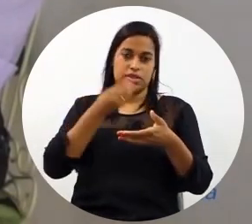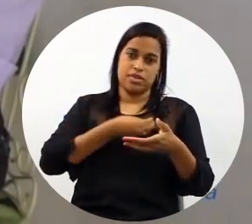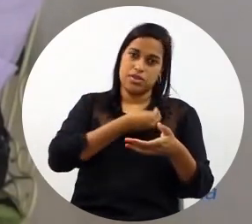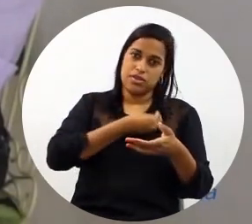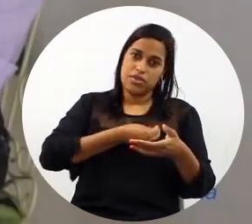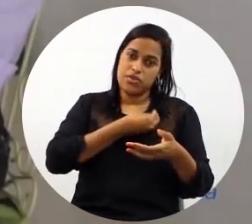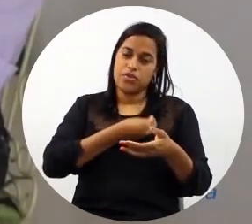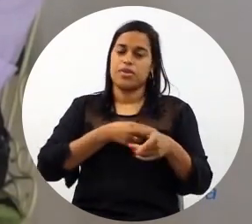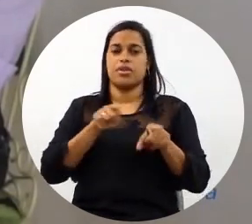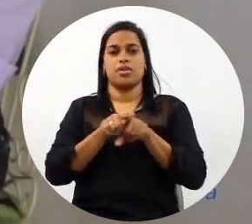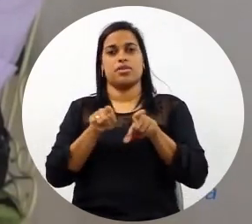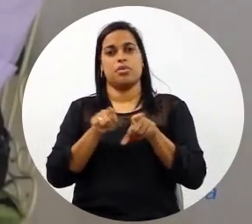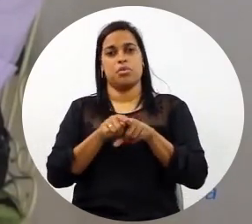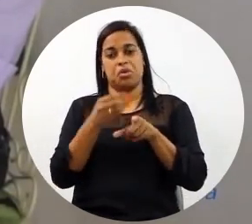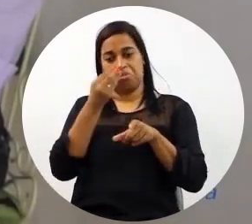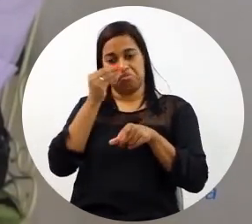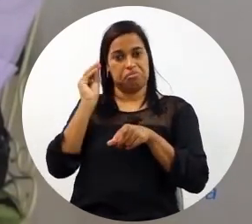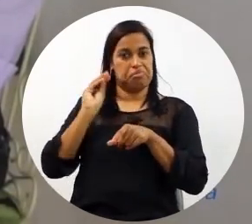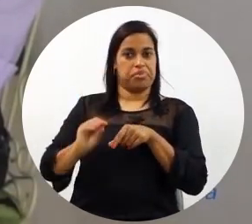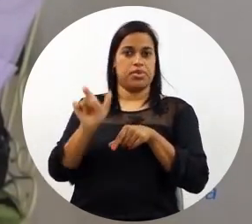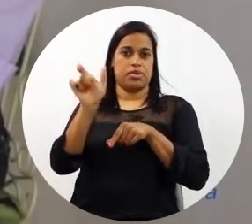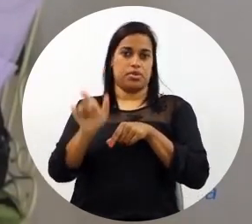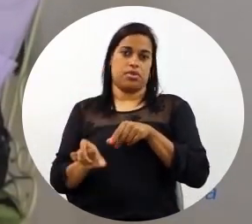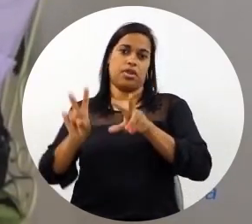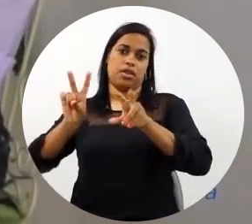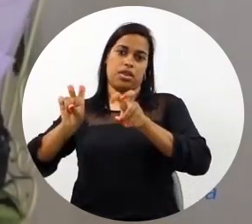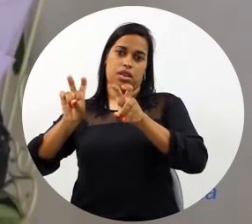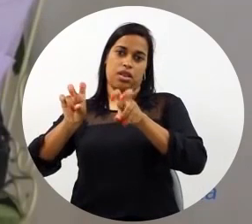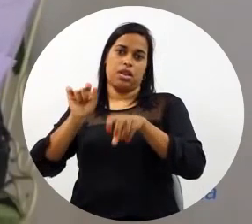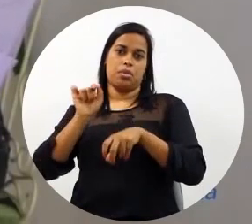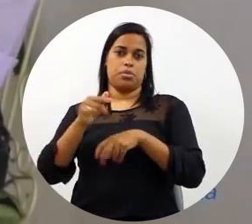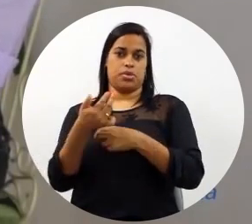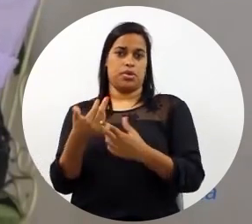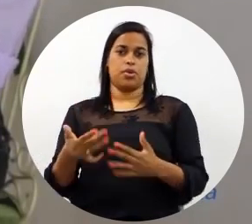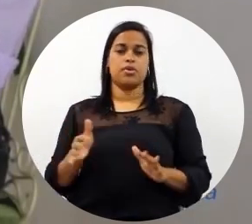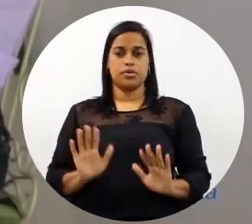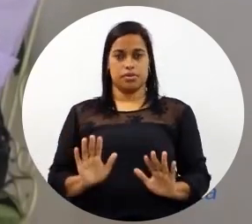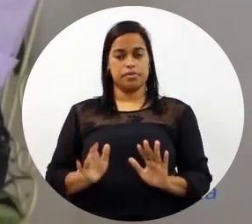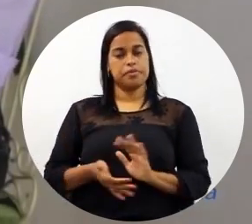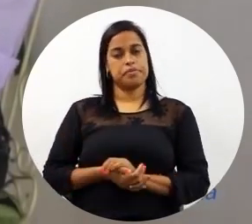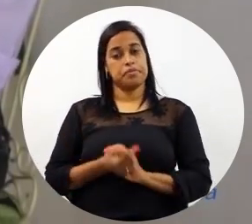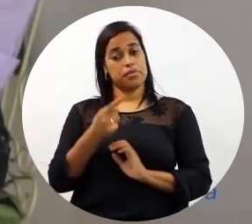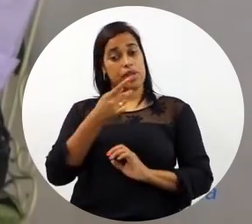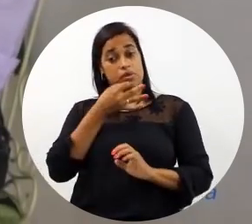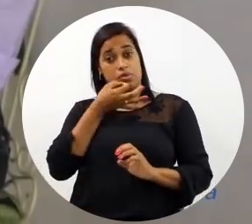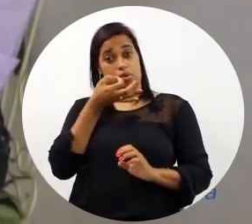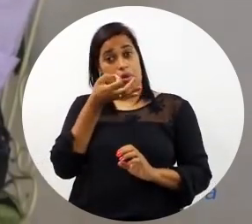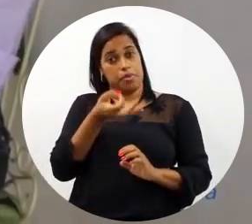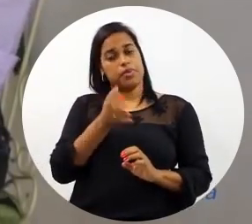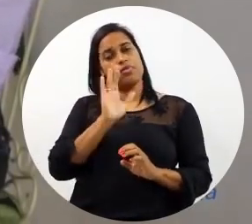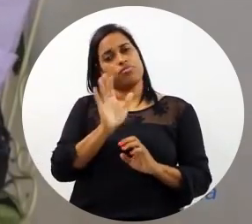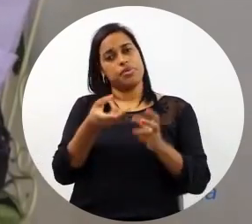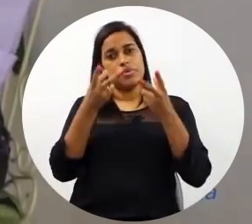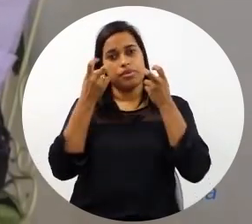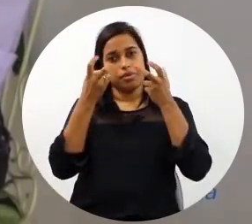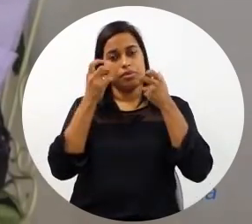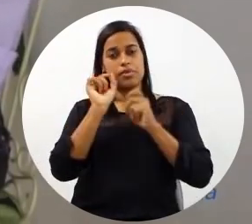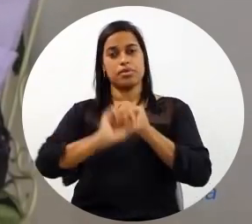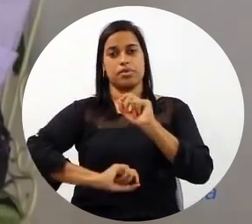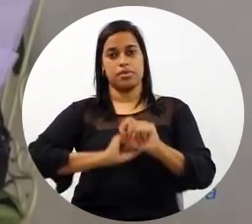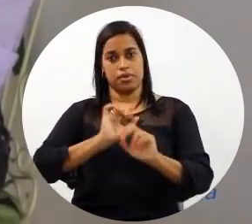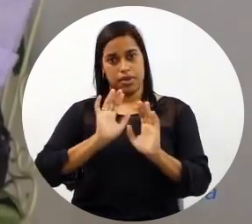de vida, às minhas genéticas, que me fazem rejeitar esse tipo de ação. Então, pela sua colocação, a gente já percebeu